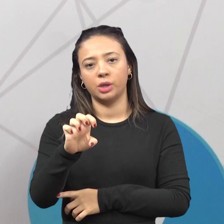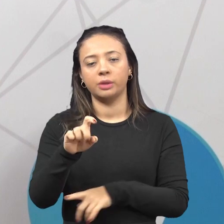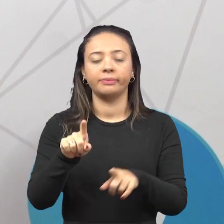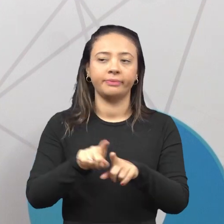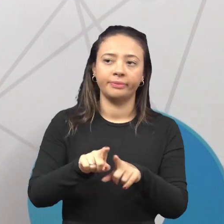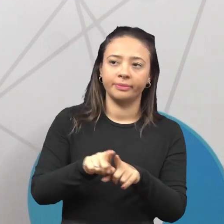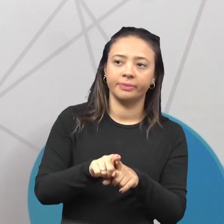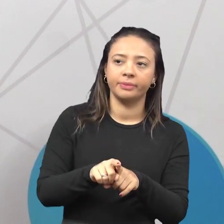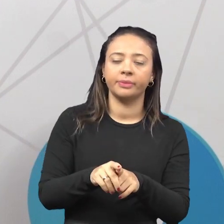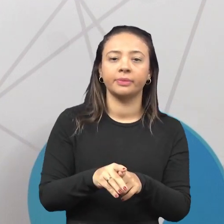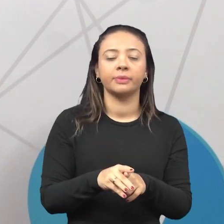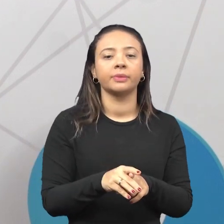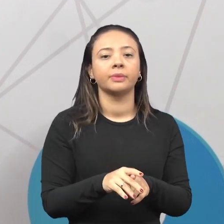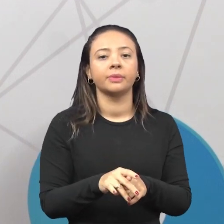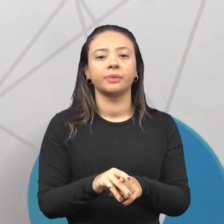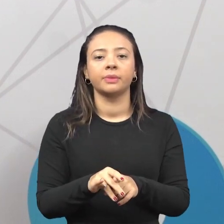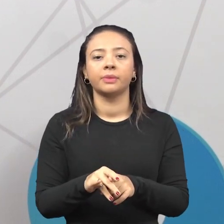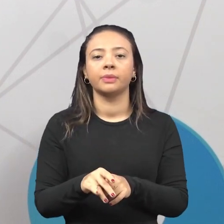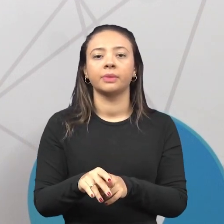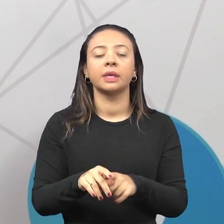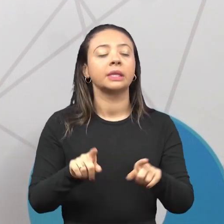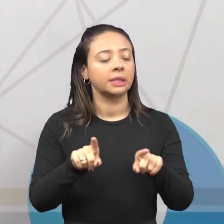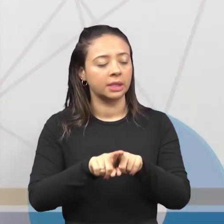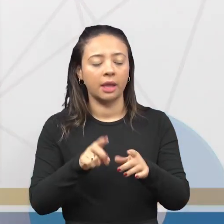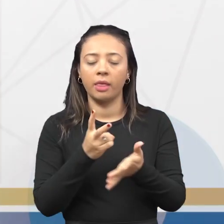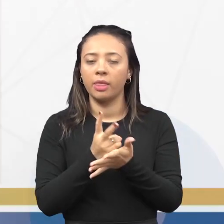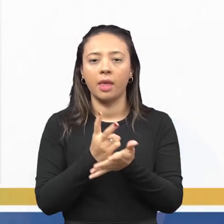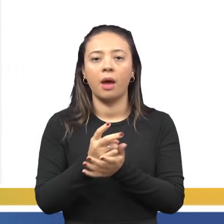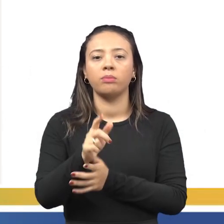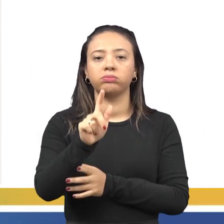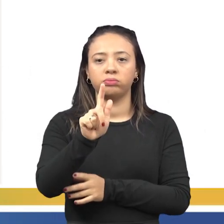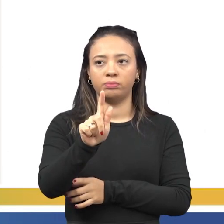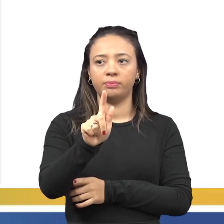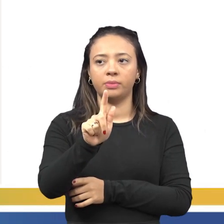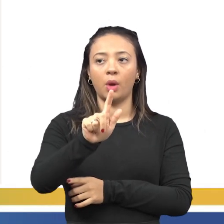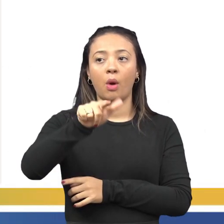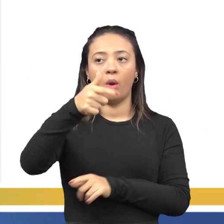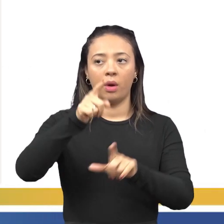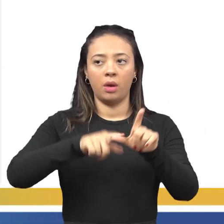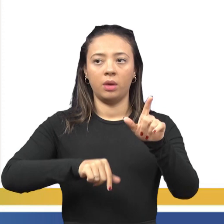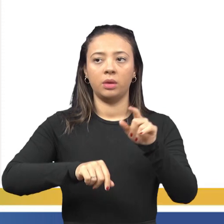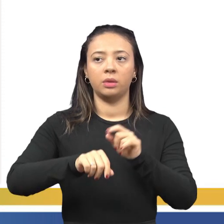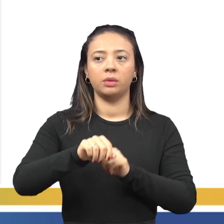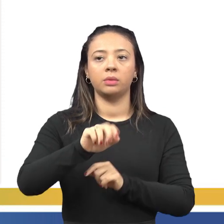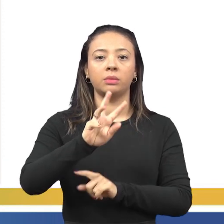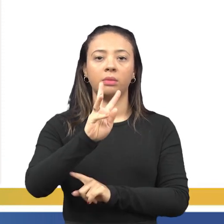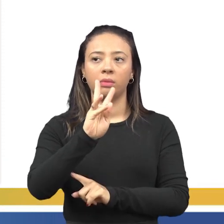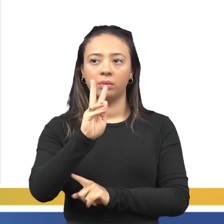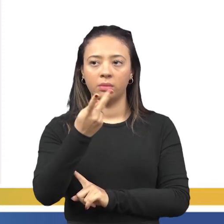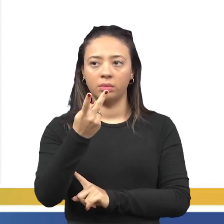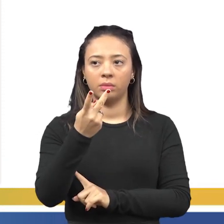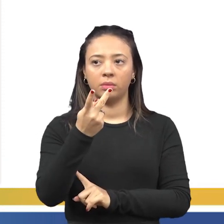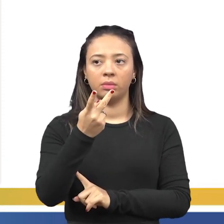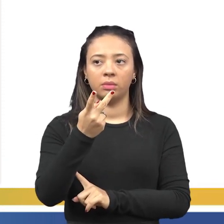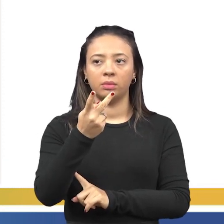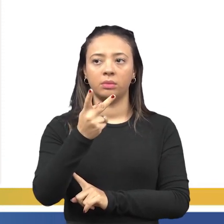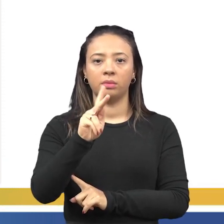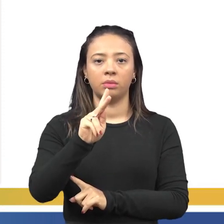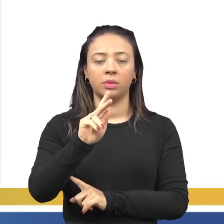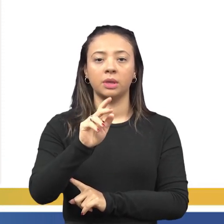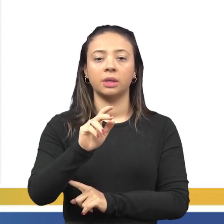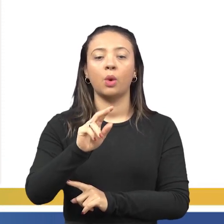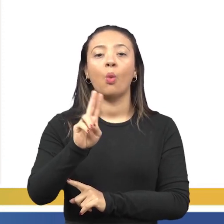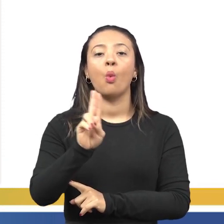gato, gota ou guto. Próxima letrinha, consoante H, certo? Se pronuncia